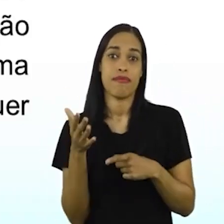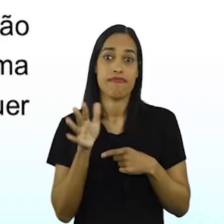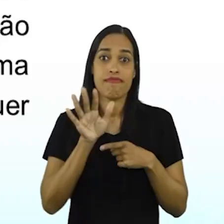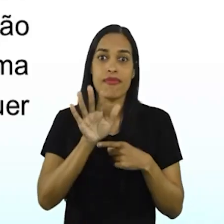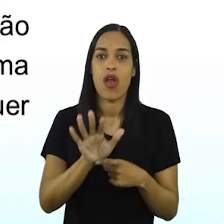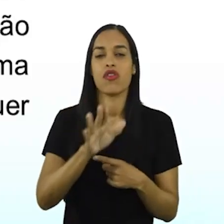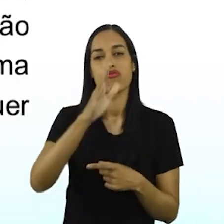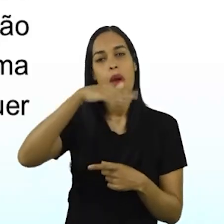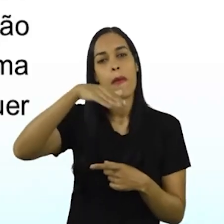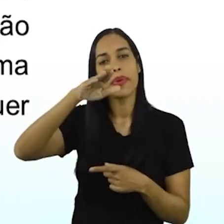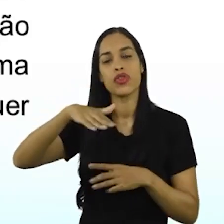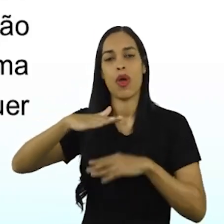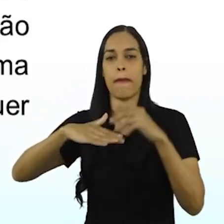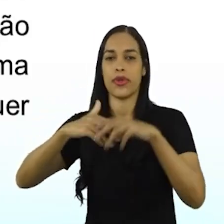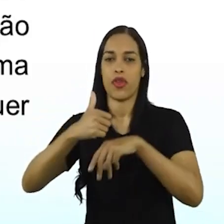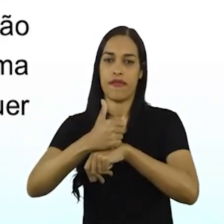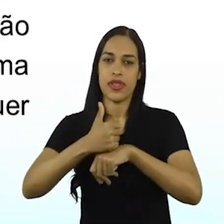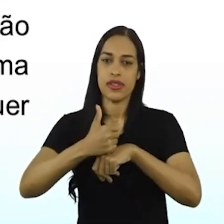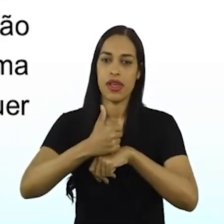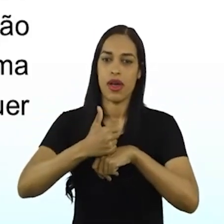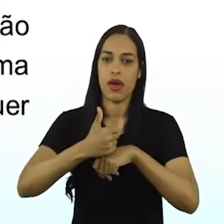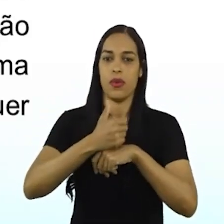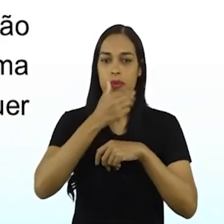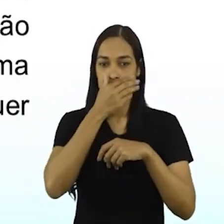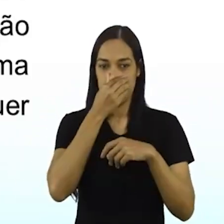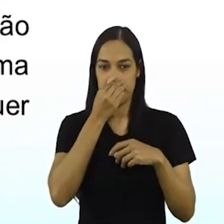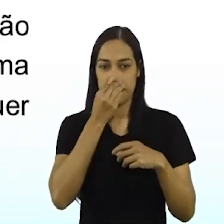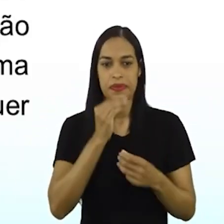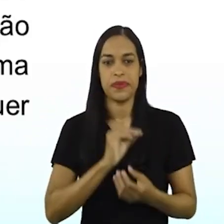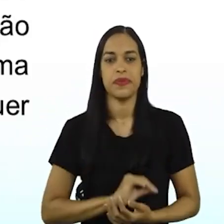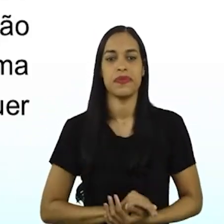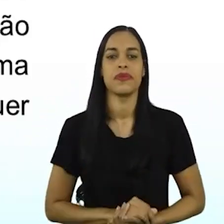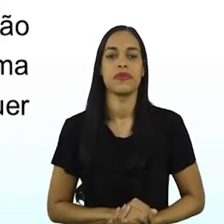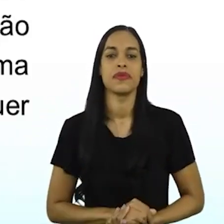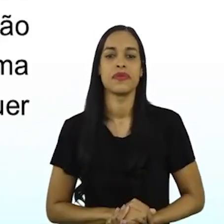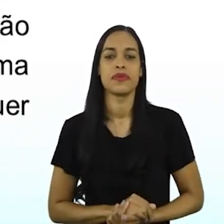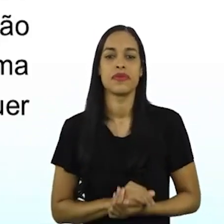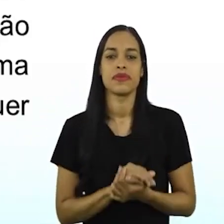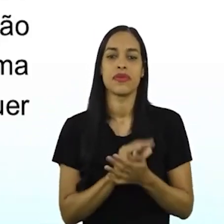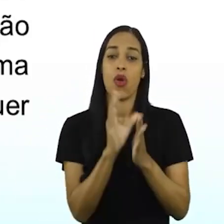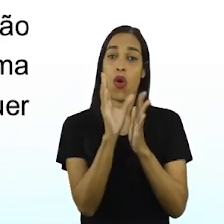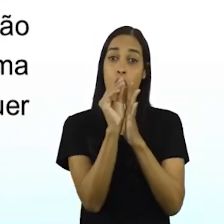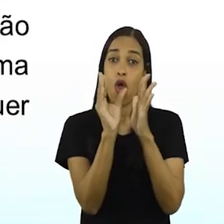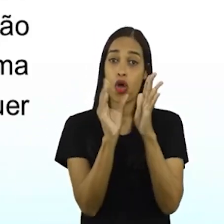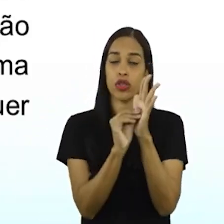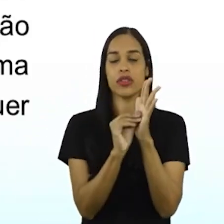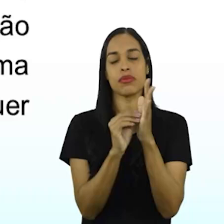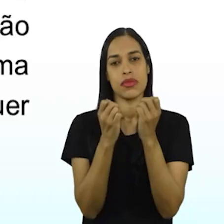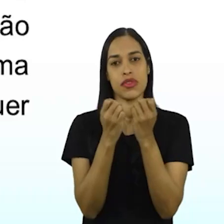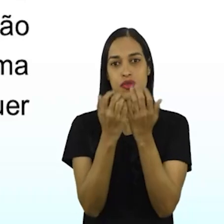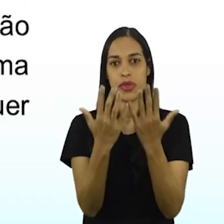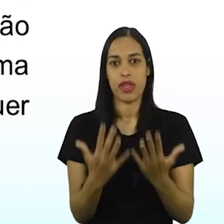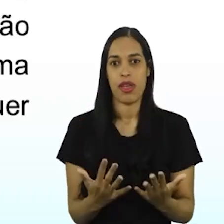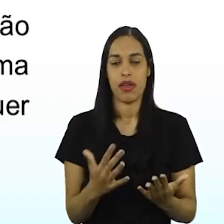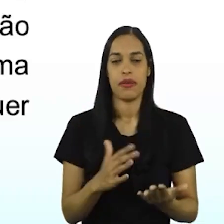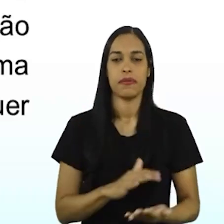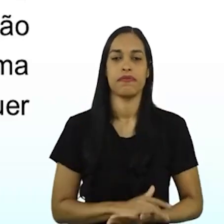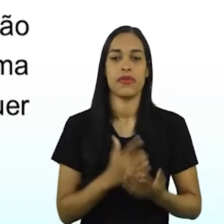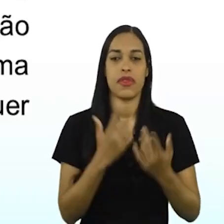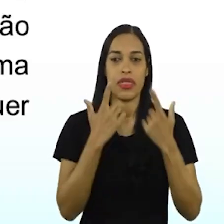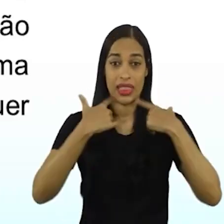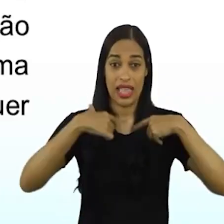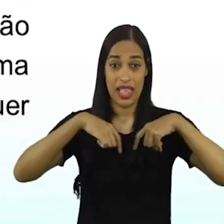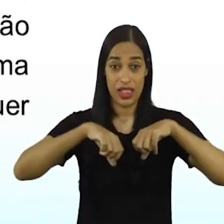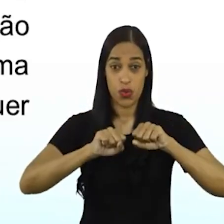pintor exercendo sua profissão. O código, né? Usando o código para explicar o próprio código. Na